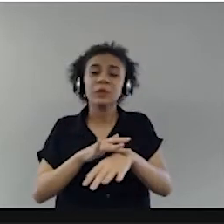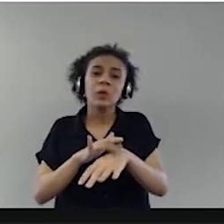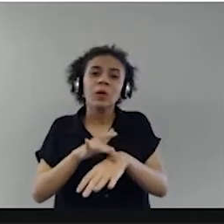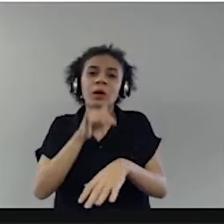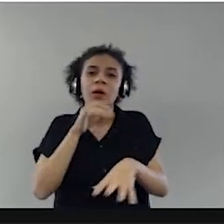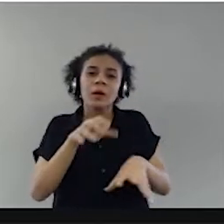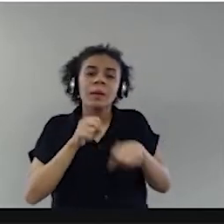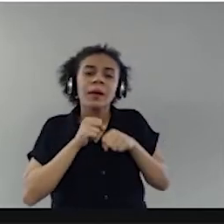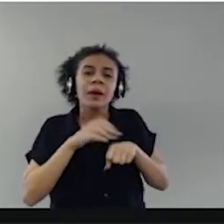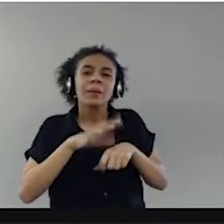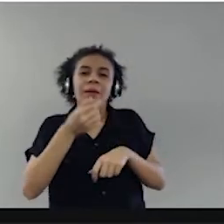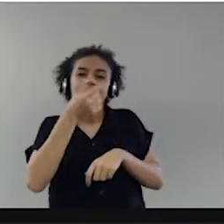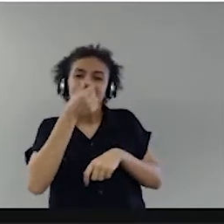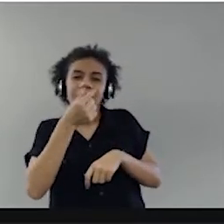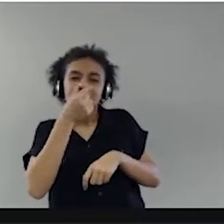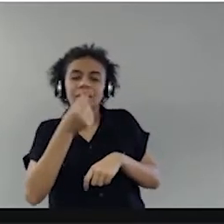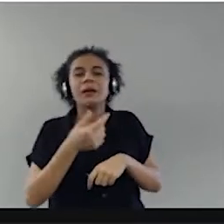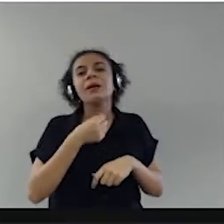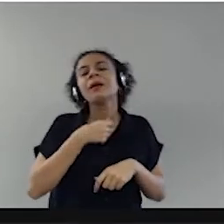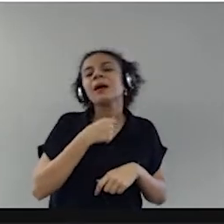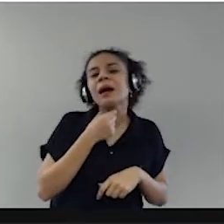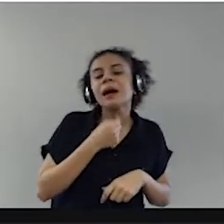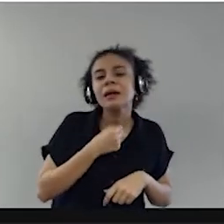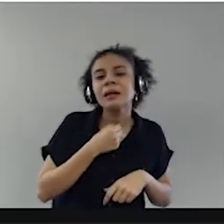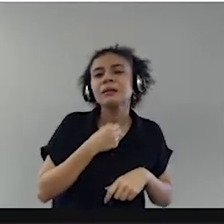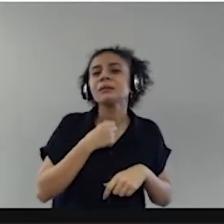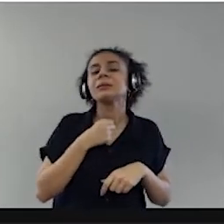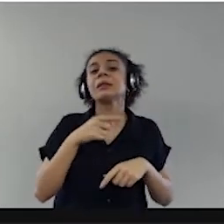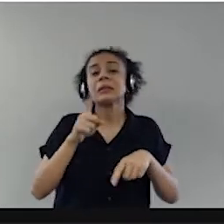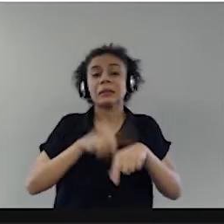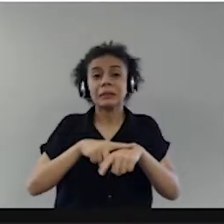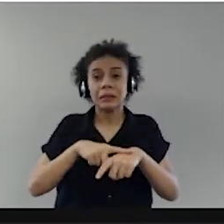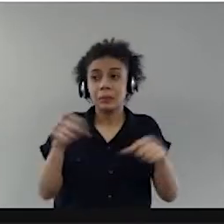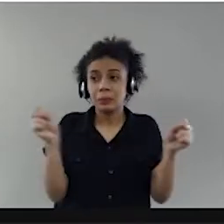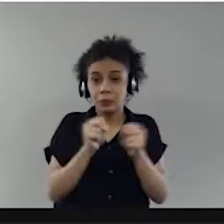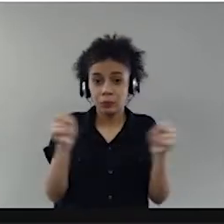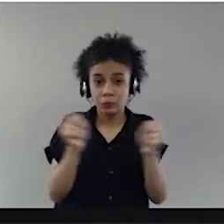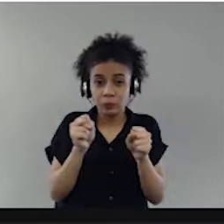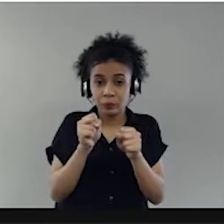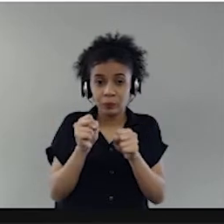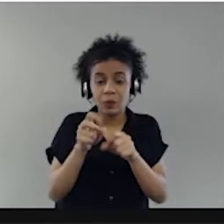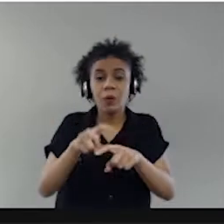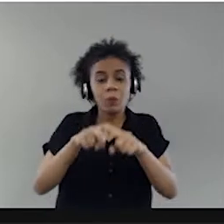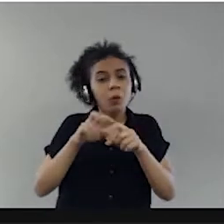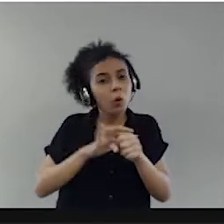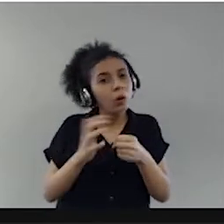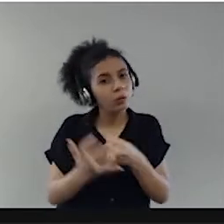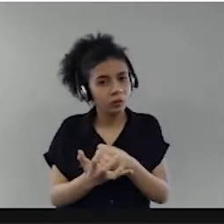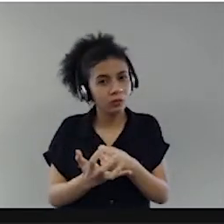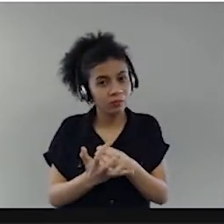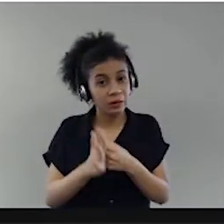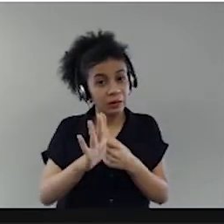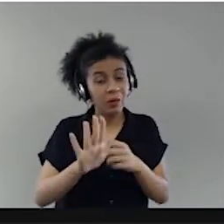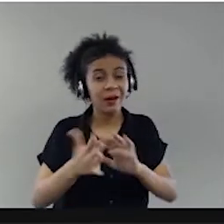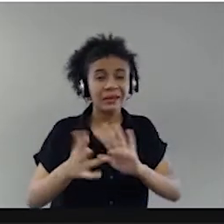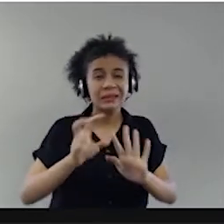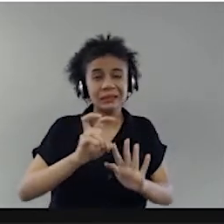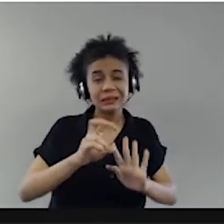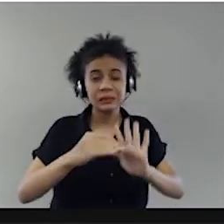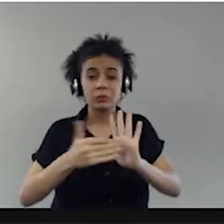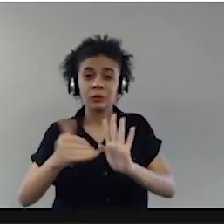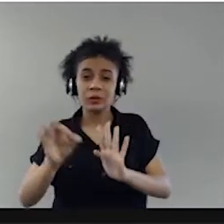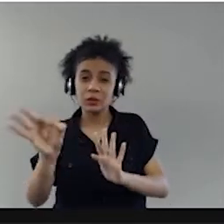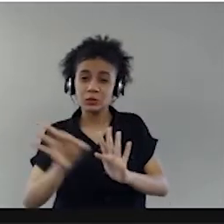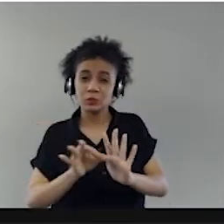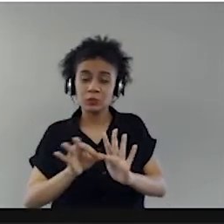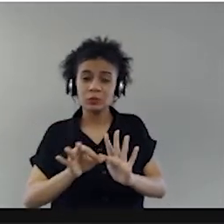pega mais o nariz, a garganta, no inverno foram por coronavírus. E cerca de 5 a 10%